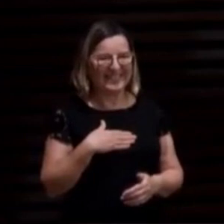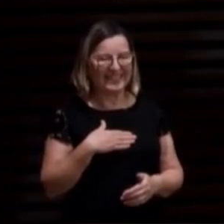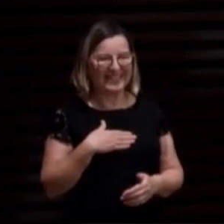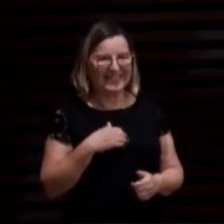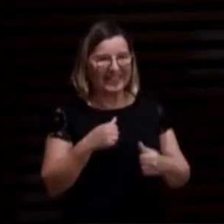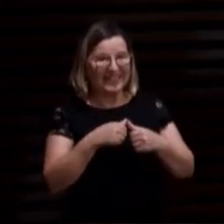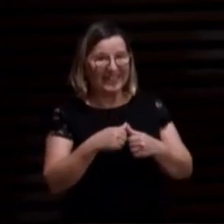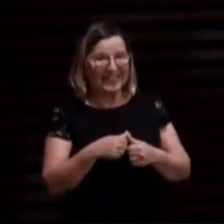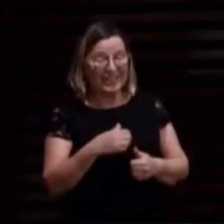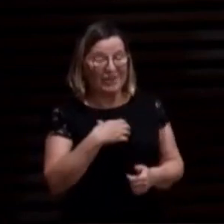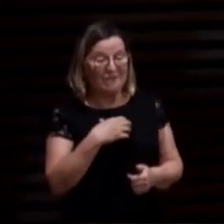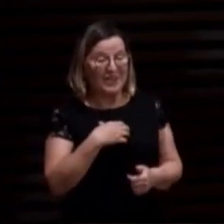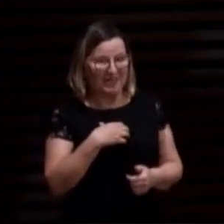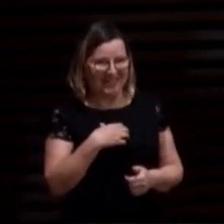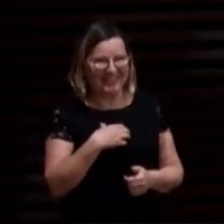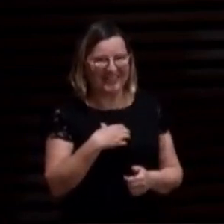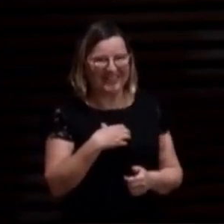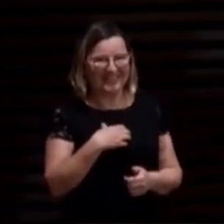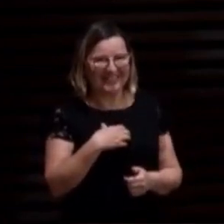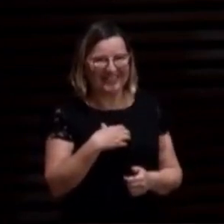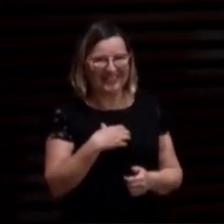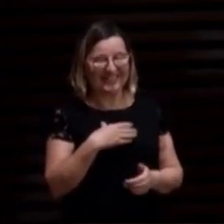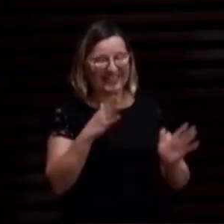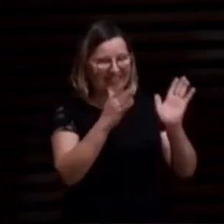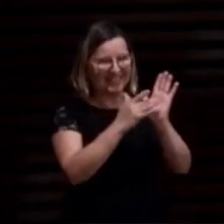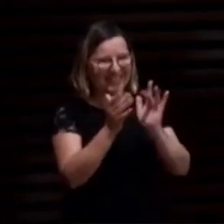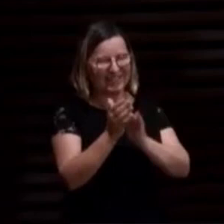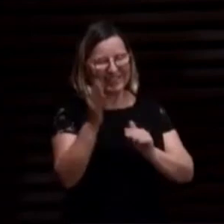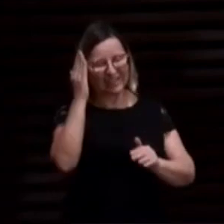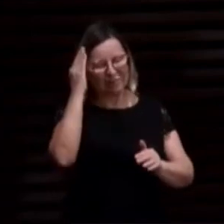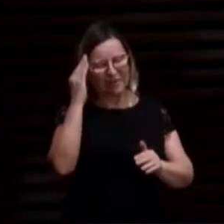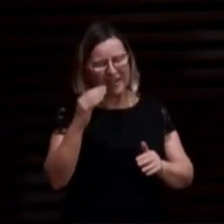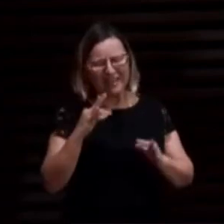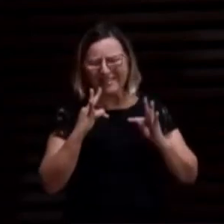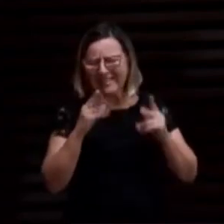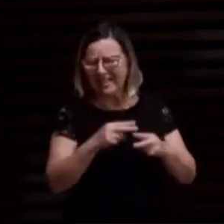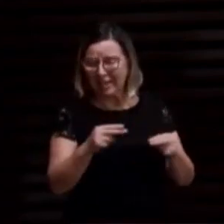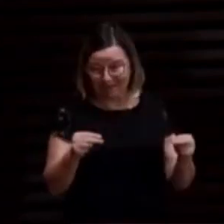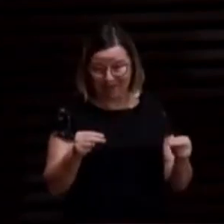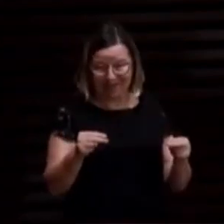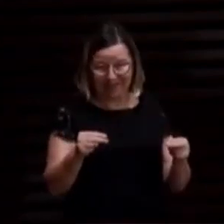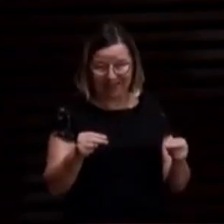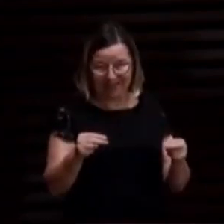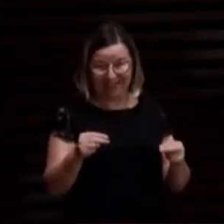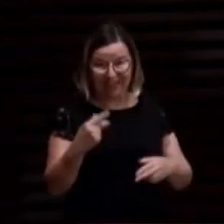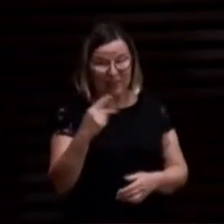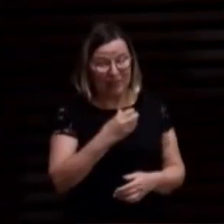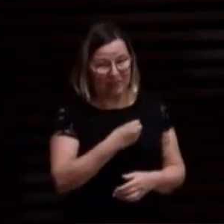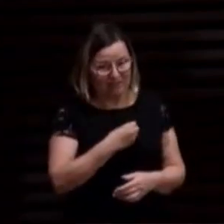chegando, sabendo, pois, Jesus, todas as coisas que sobre ele haviam de